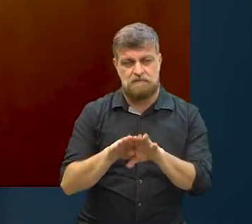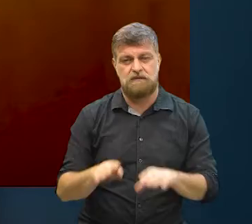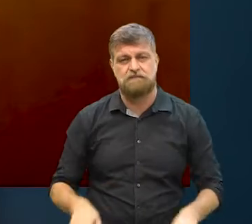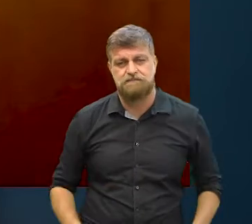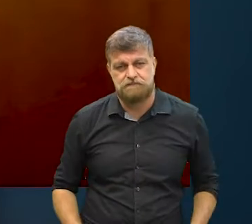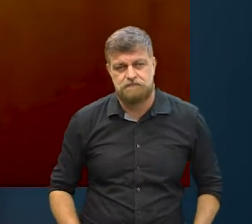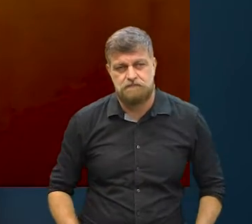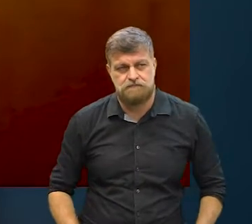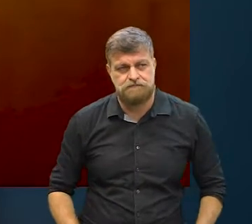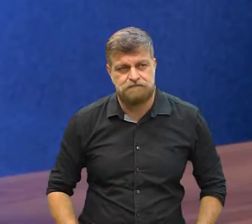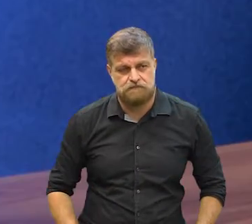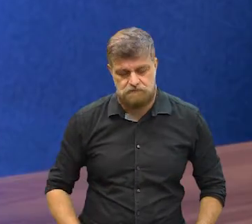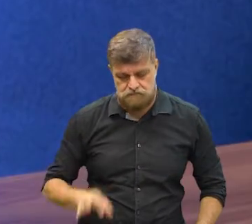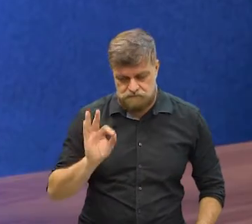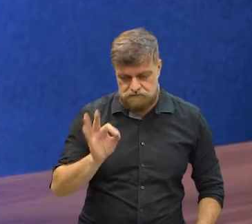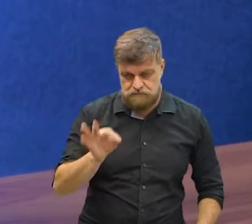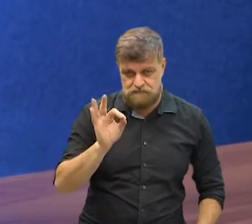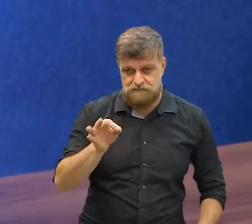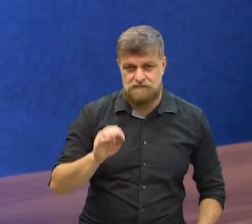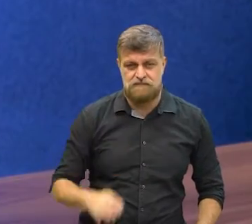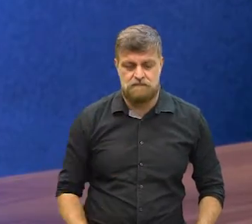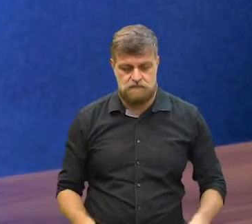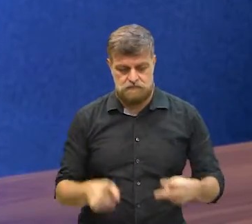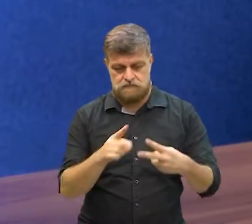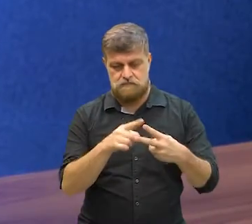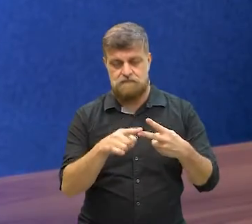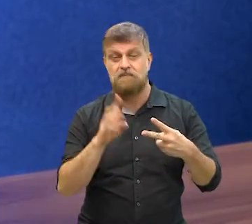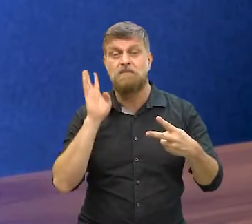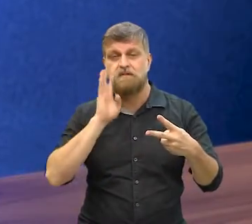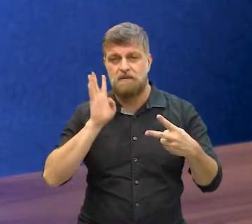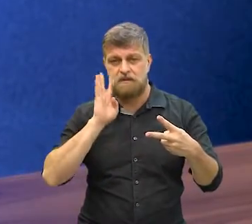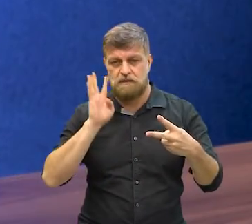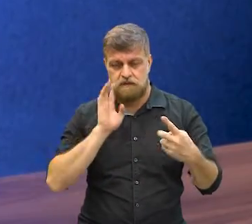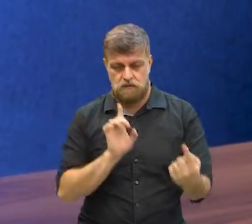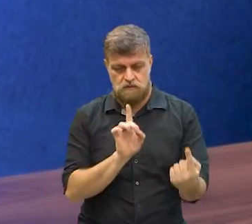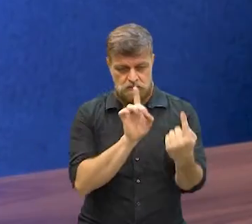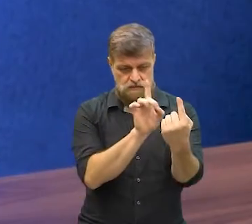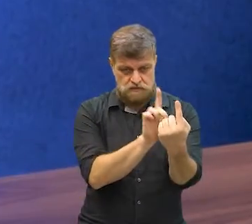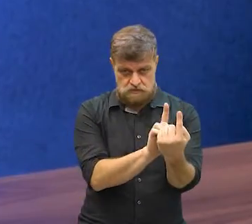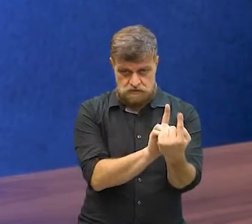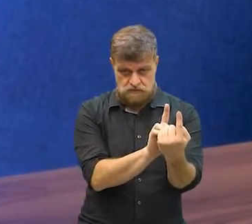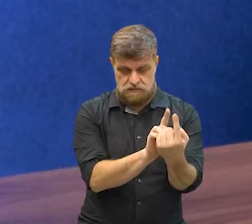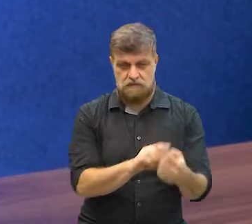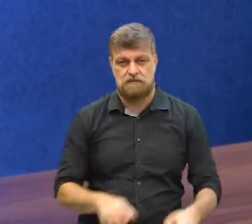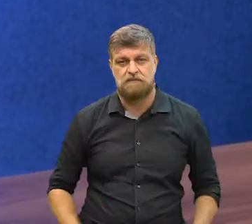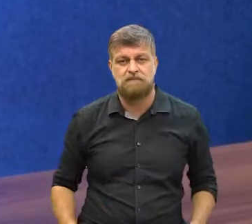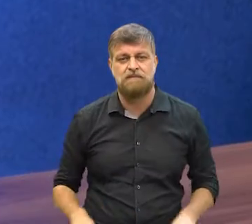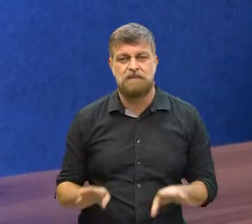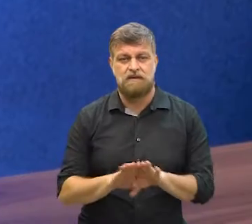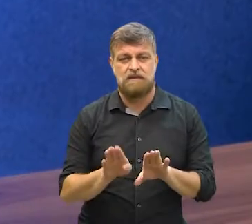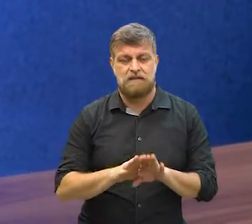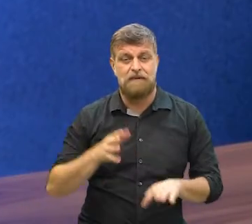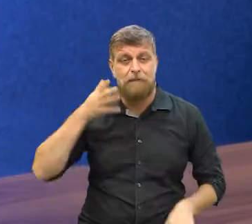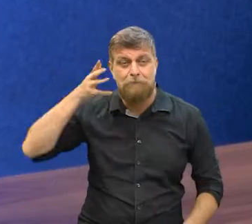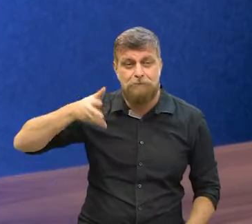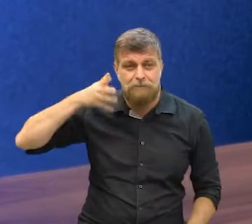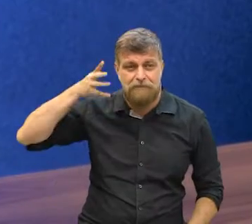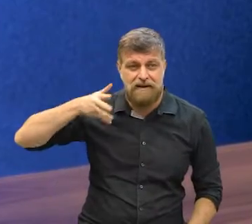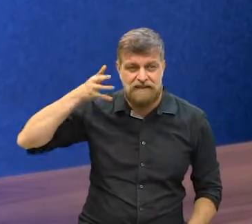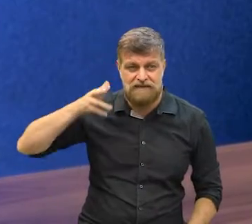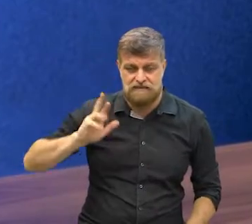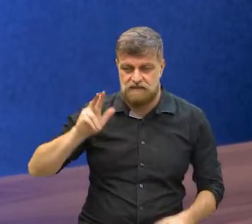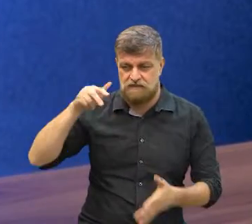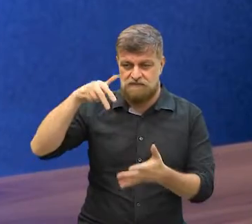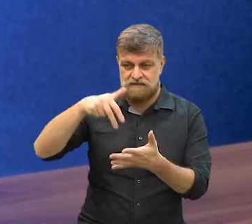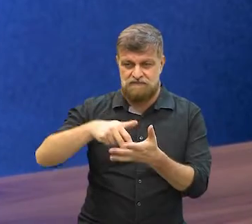área com a ozonioterapia. Tá certo, você falou de 2 coisas legais. Do atendimento aí na sua clínica e também das palestras